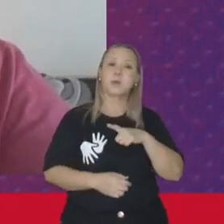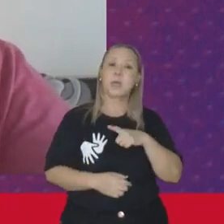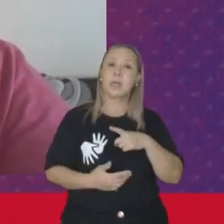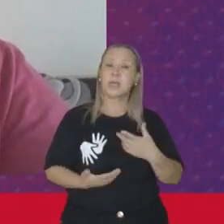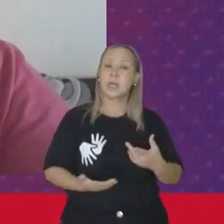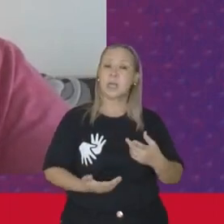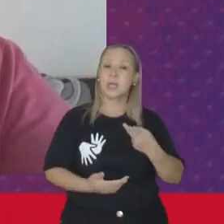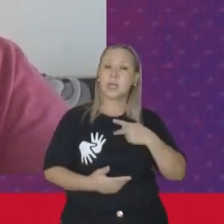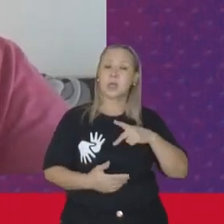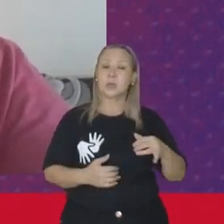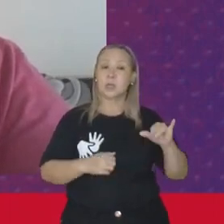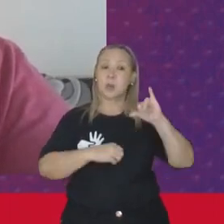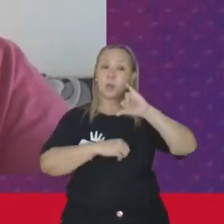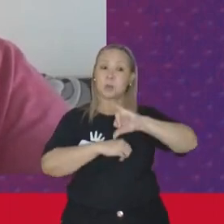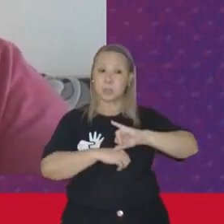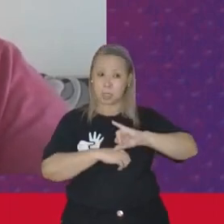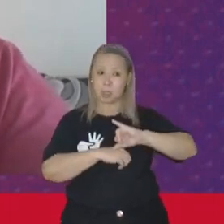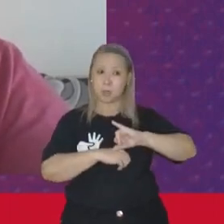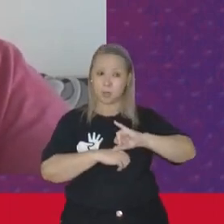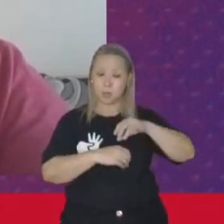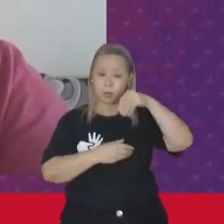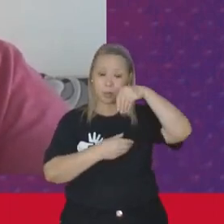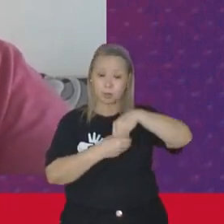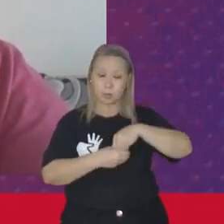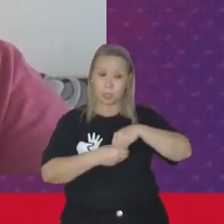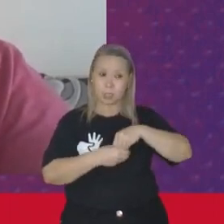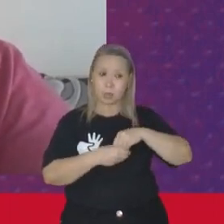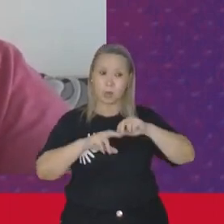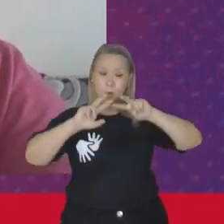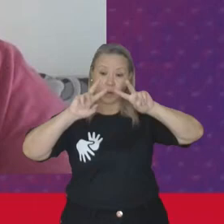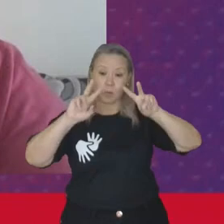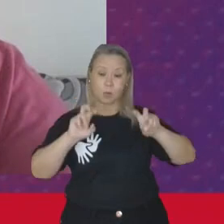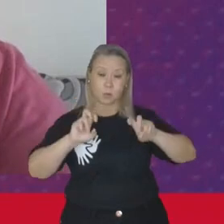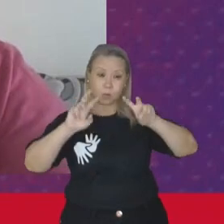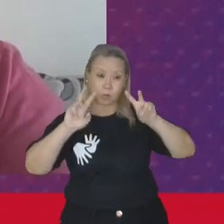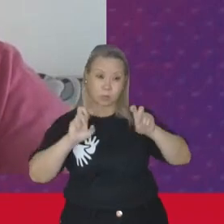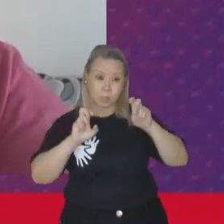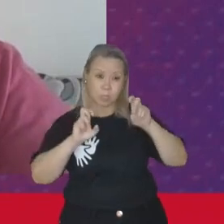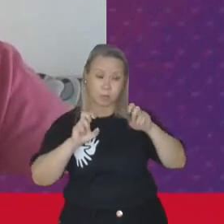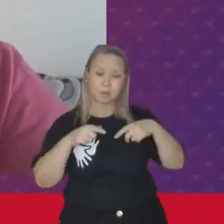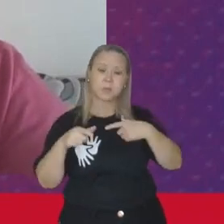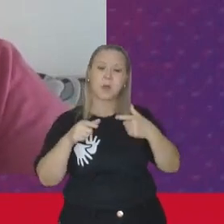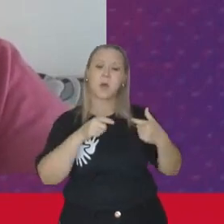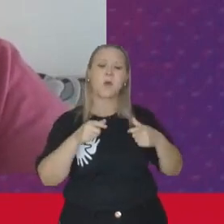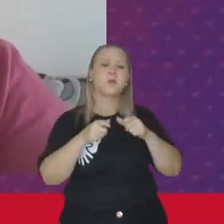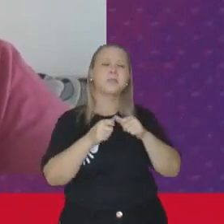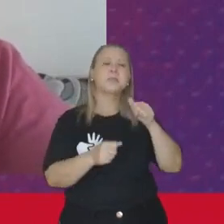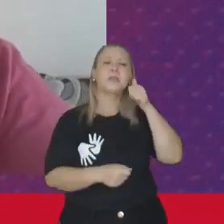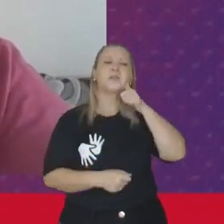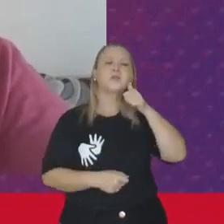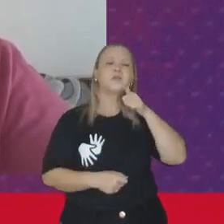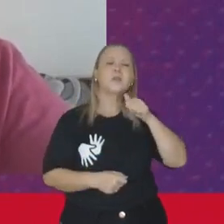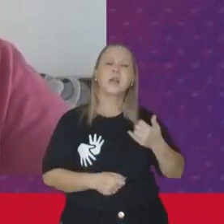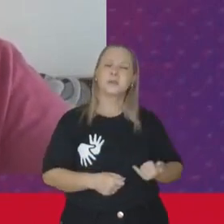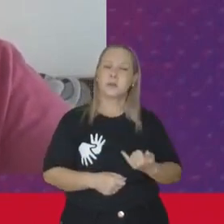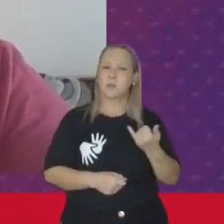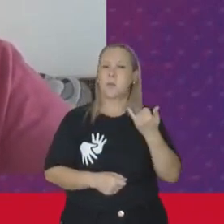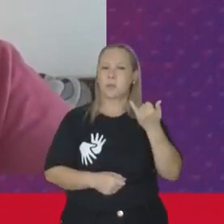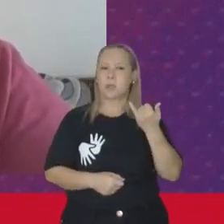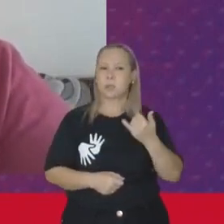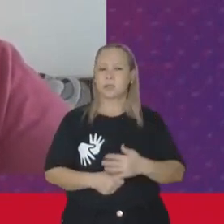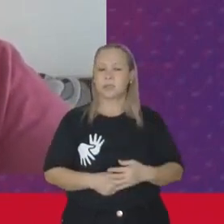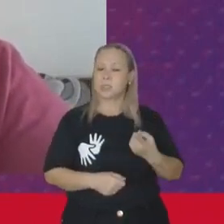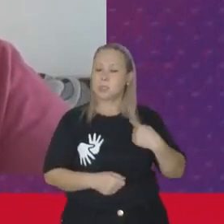no seu centro os temas onde é que estão as mulheres, né? É importante